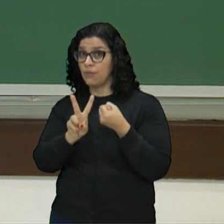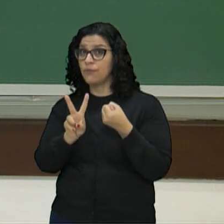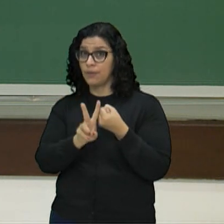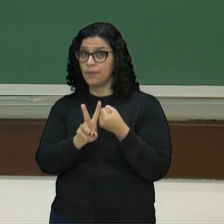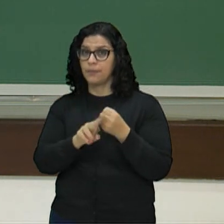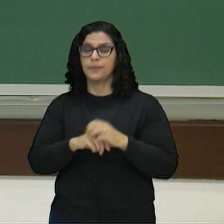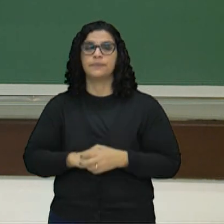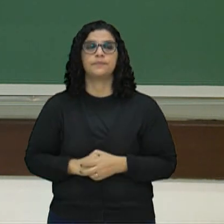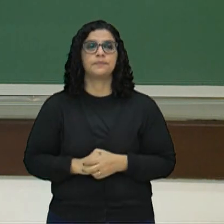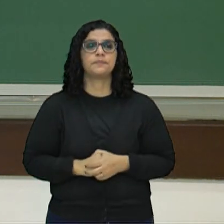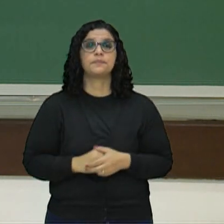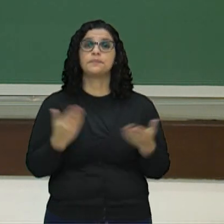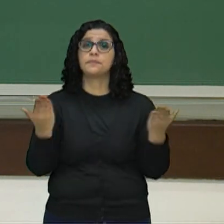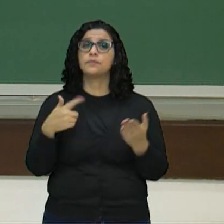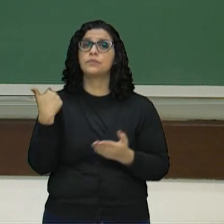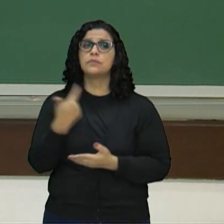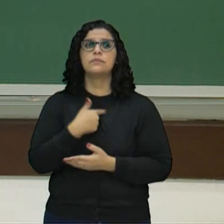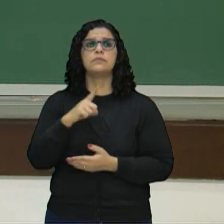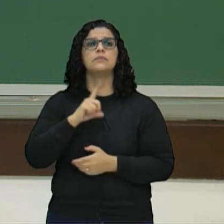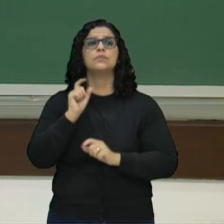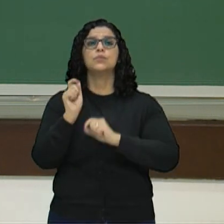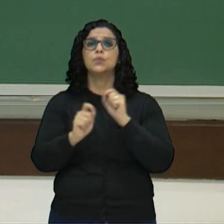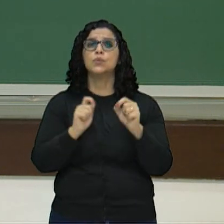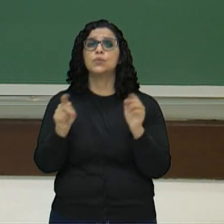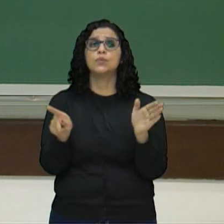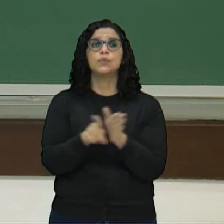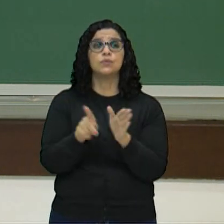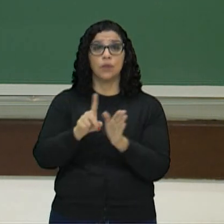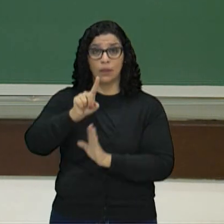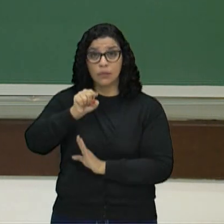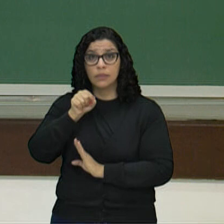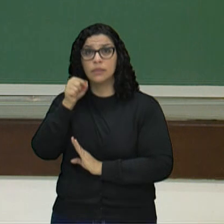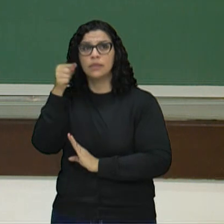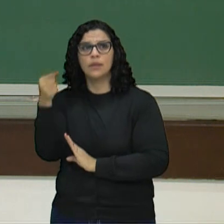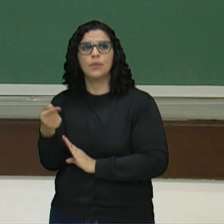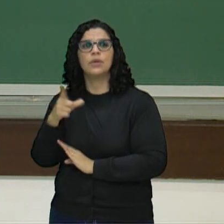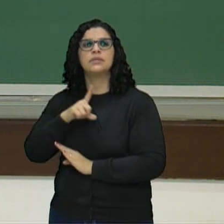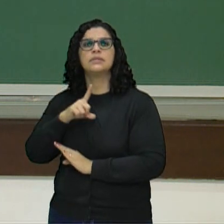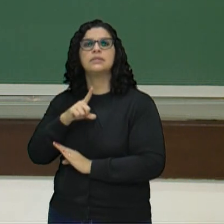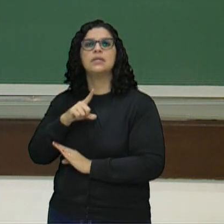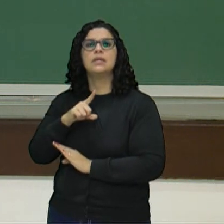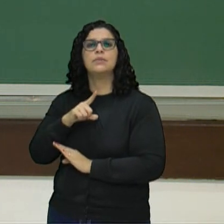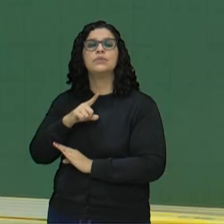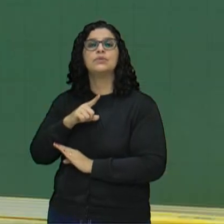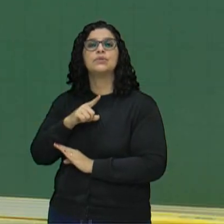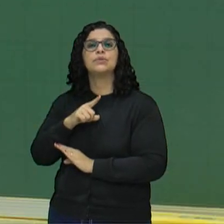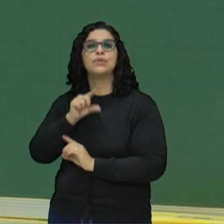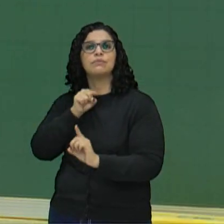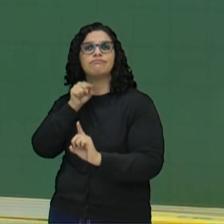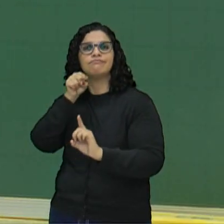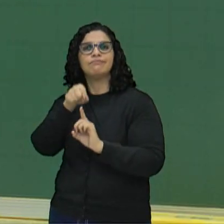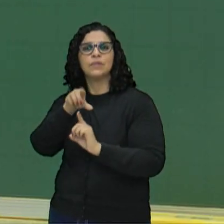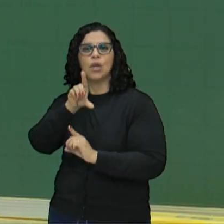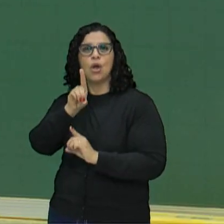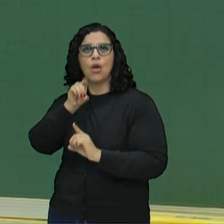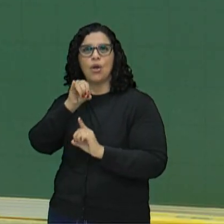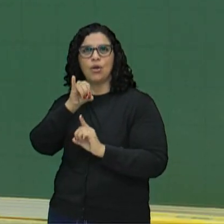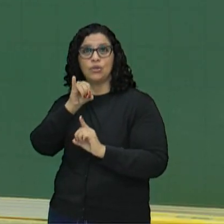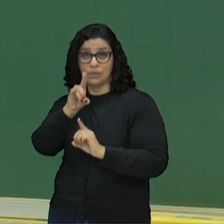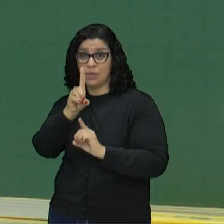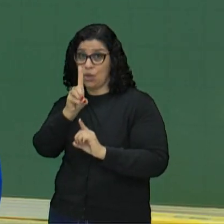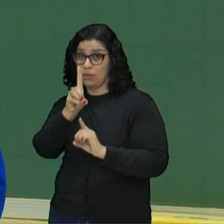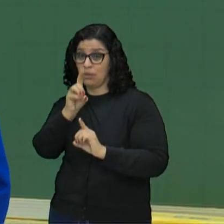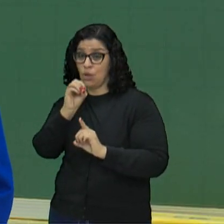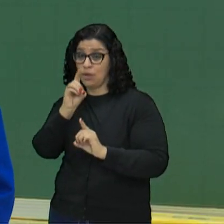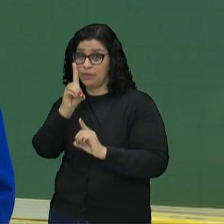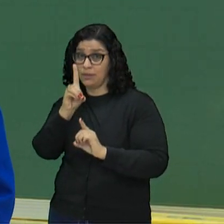Beleza? Nós temos, após o verbo, nós temos o objeto direto.